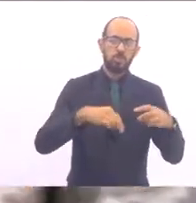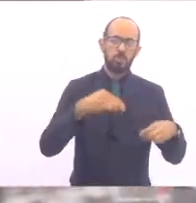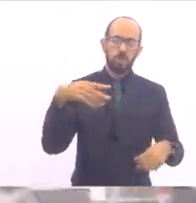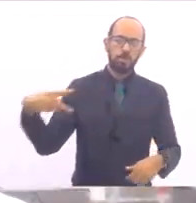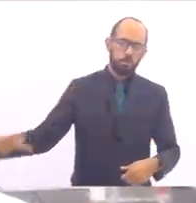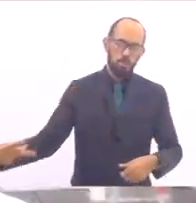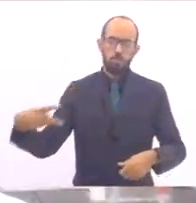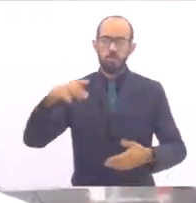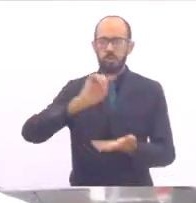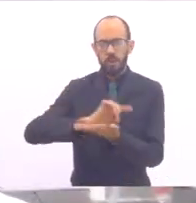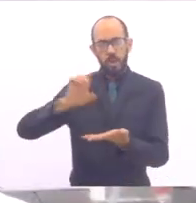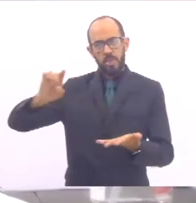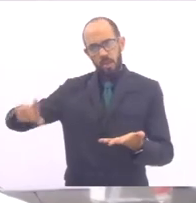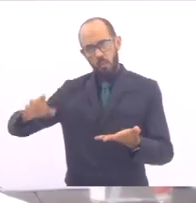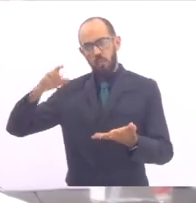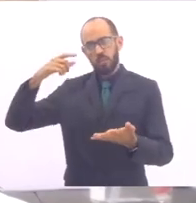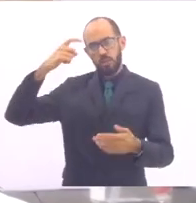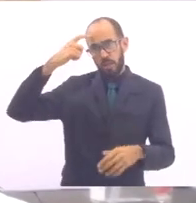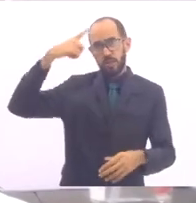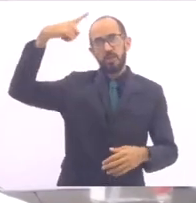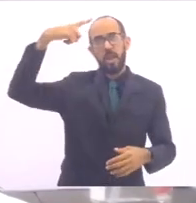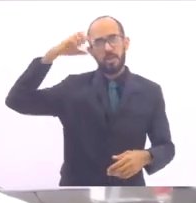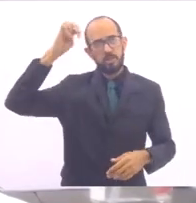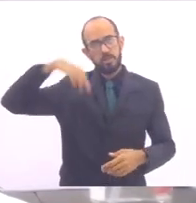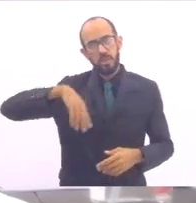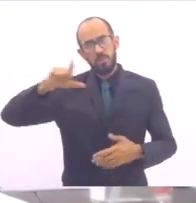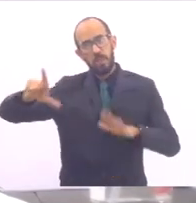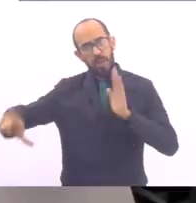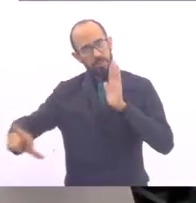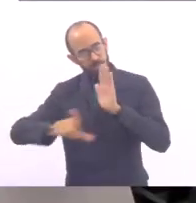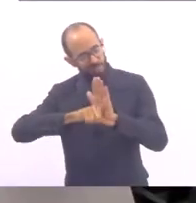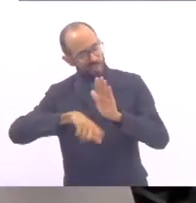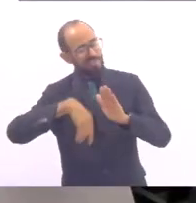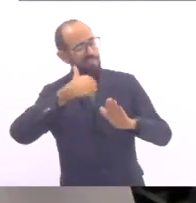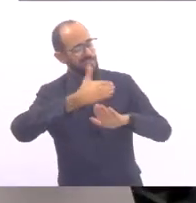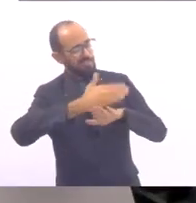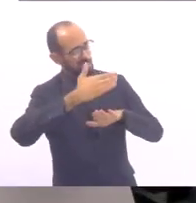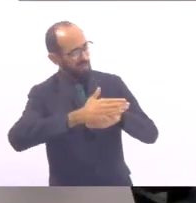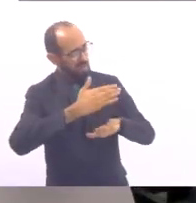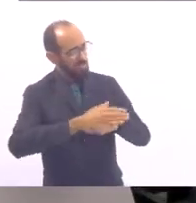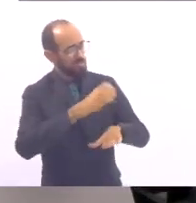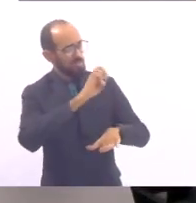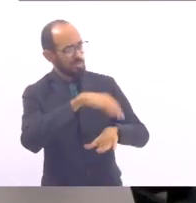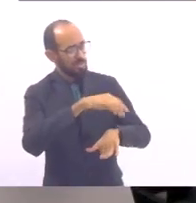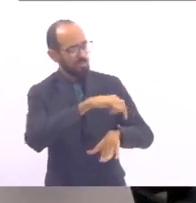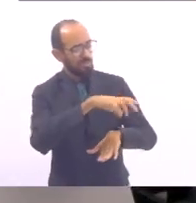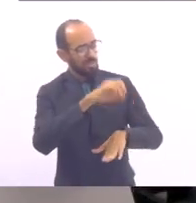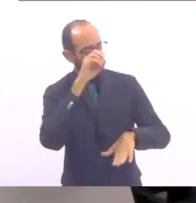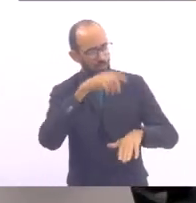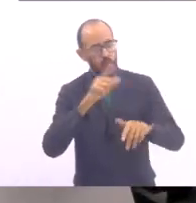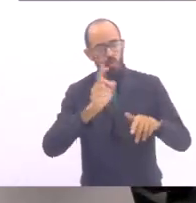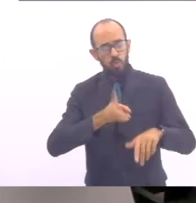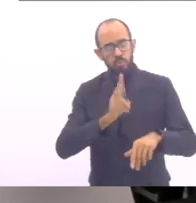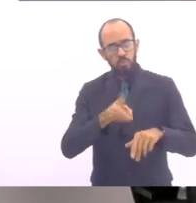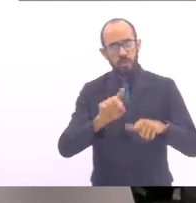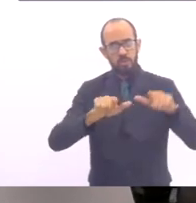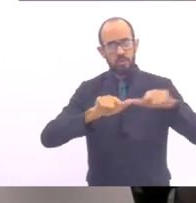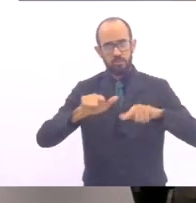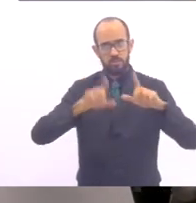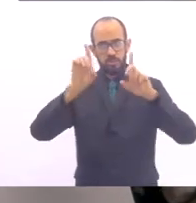Público, né? Temos ideias, cadê nossas leis, são cumpridas, não são cumpridas. Vamos continuar trabalhando. Então vamos